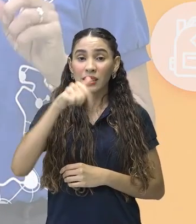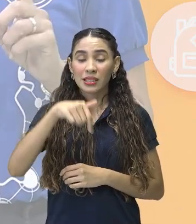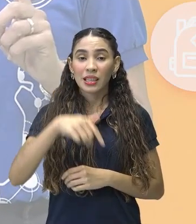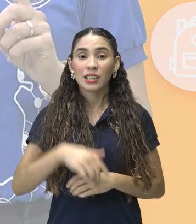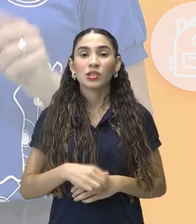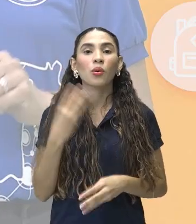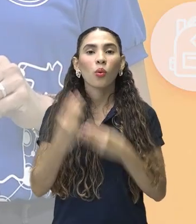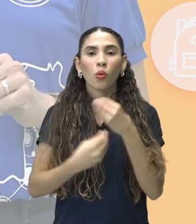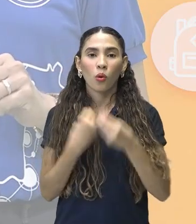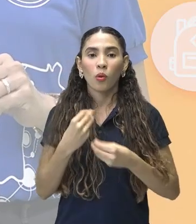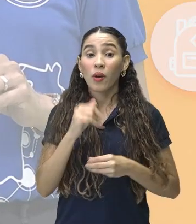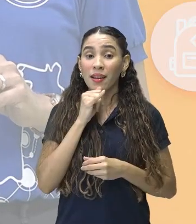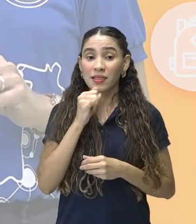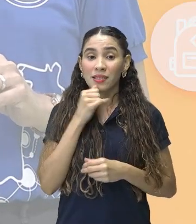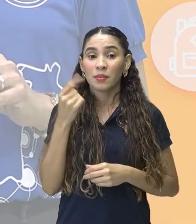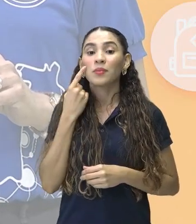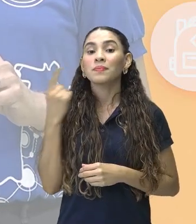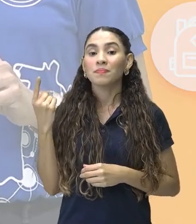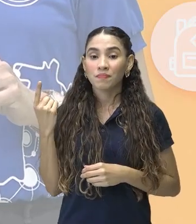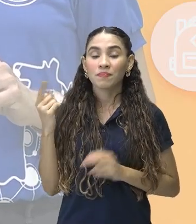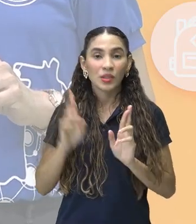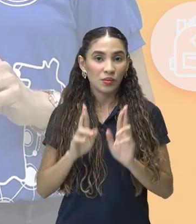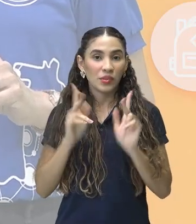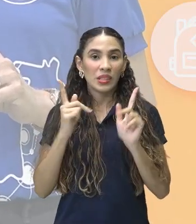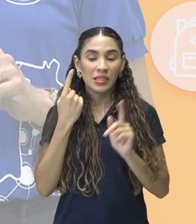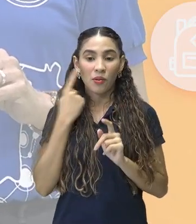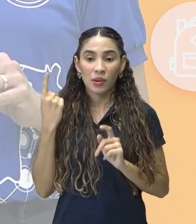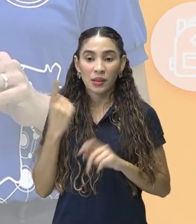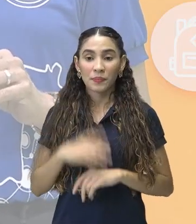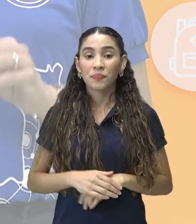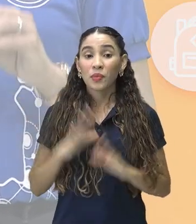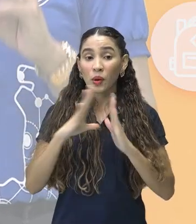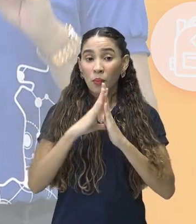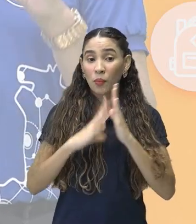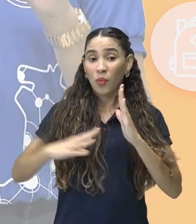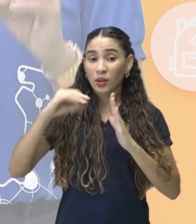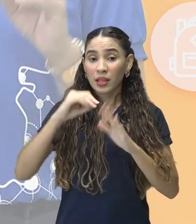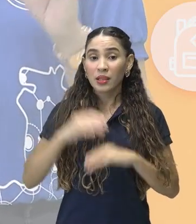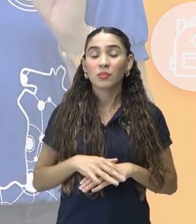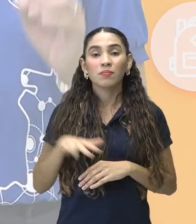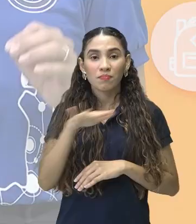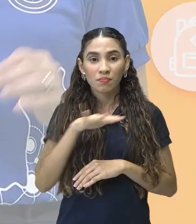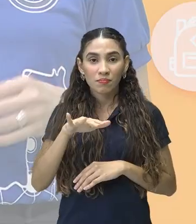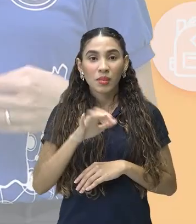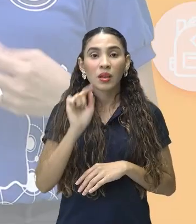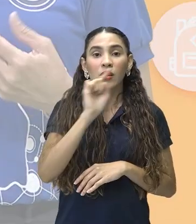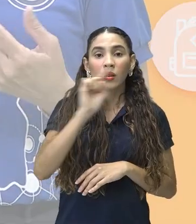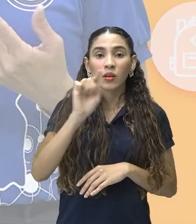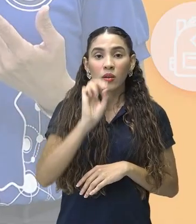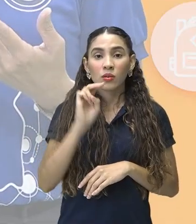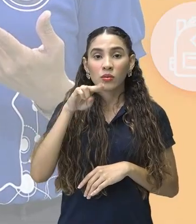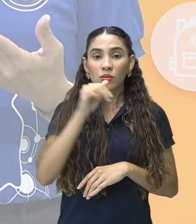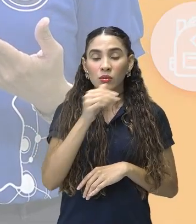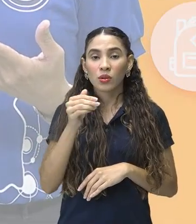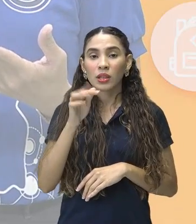1957, como, olha aí agora o diferencial deste modelo, como uma zona franca de